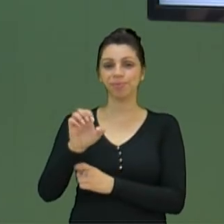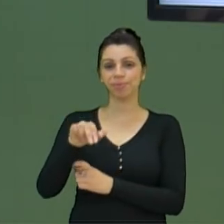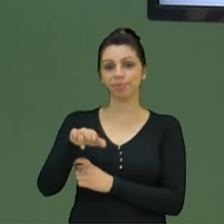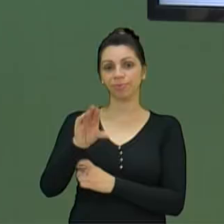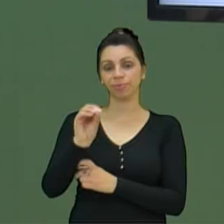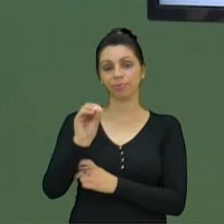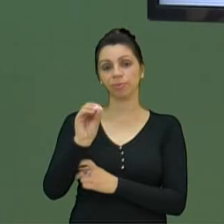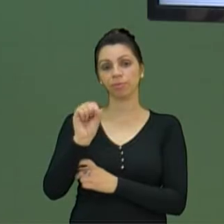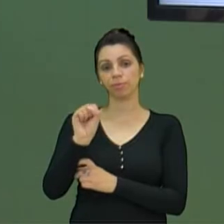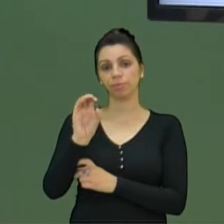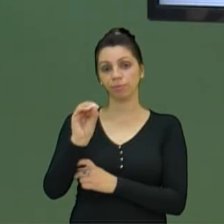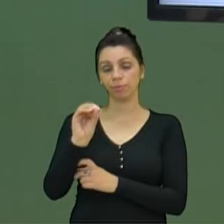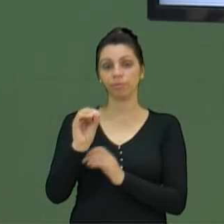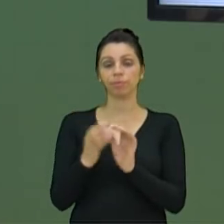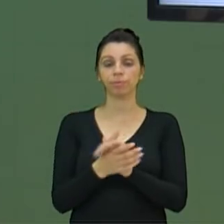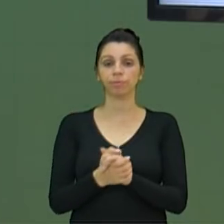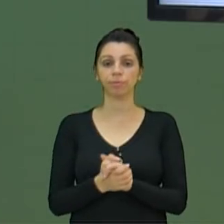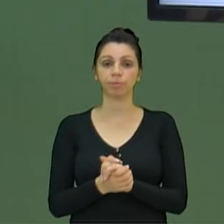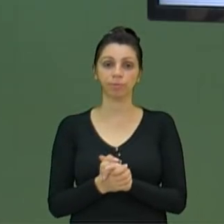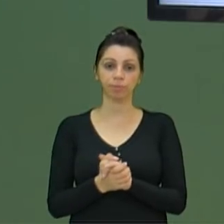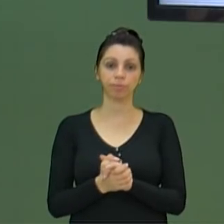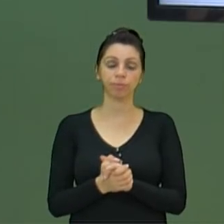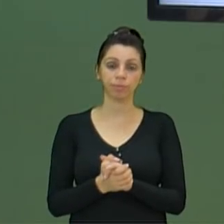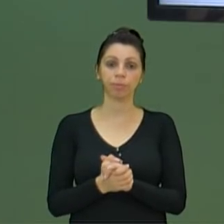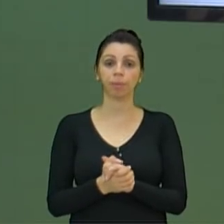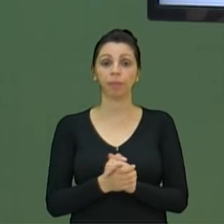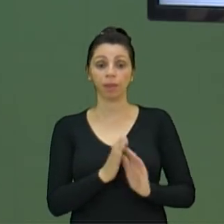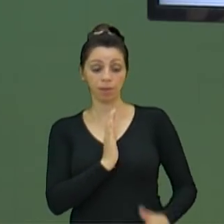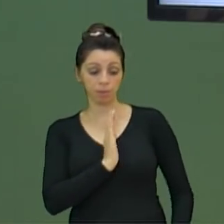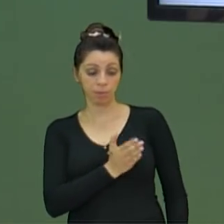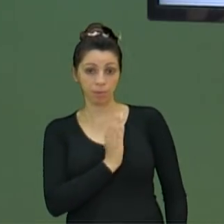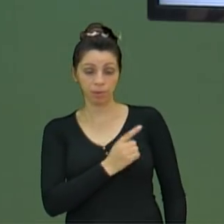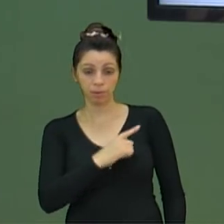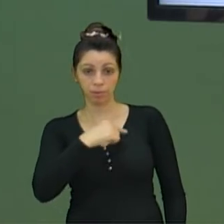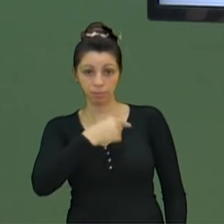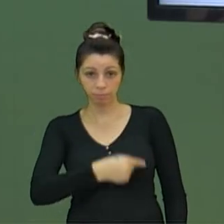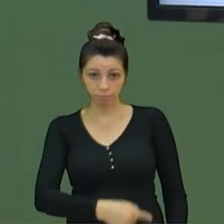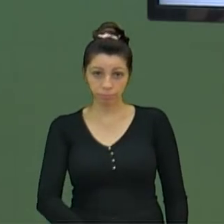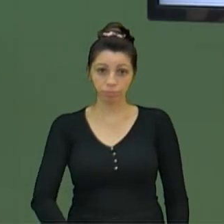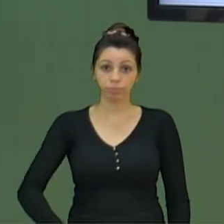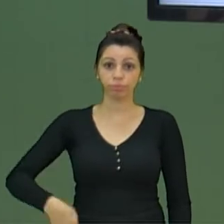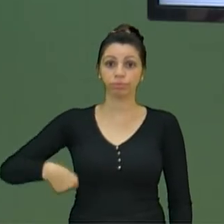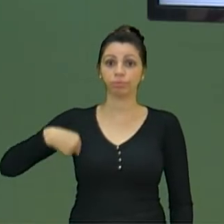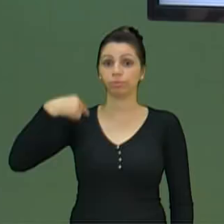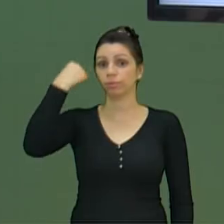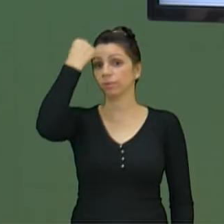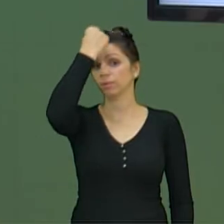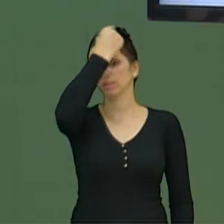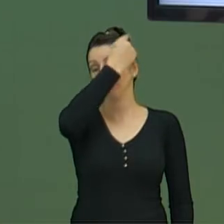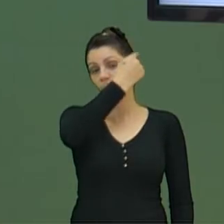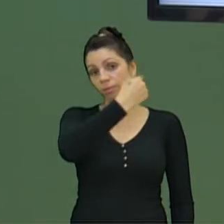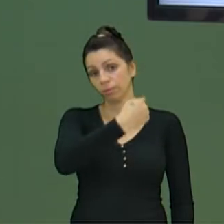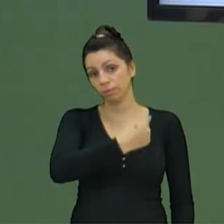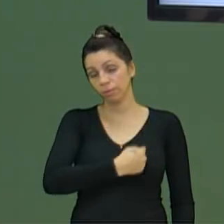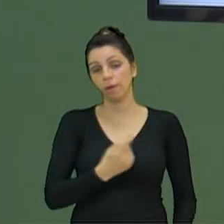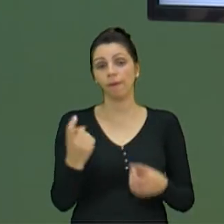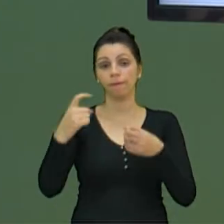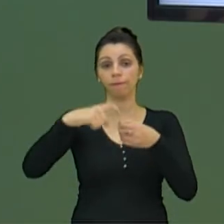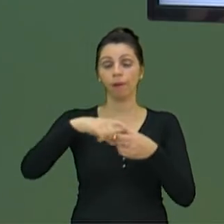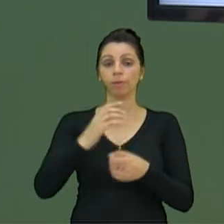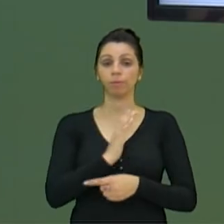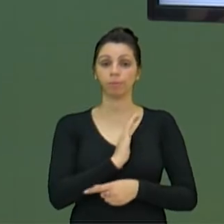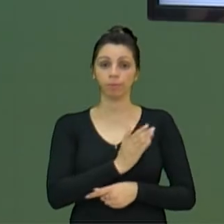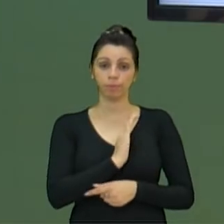sangue sai do coração, vai para o corpo inteiro, distribui o oxigênio e depois volta para o coração, é o que